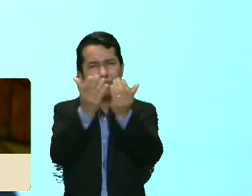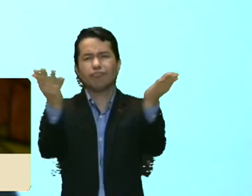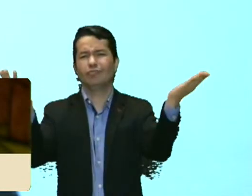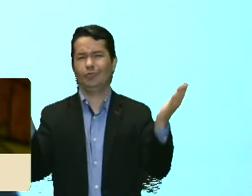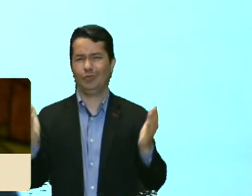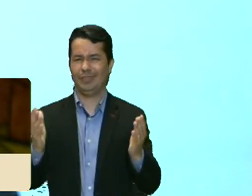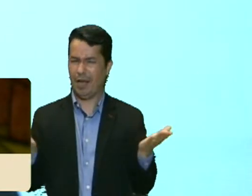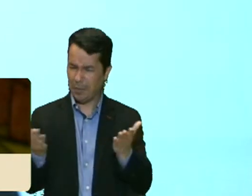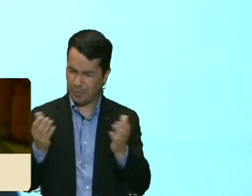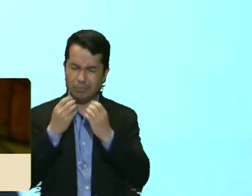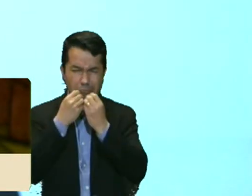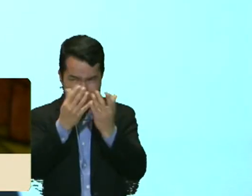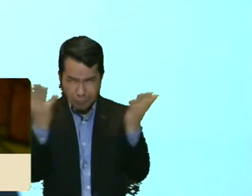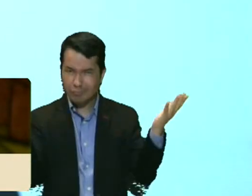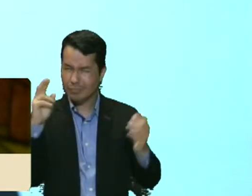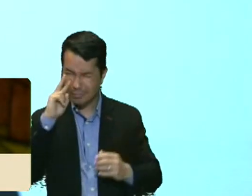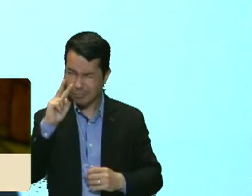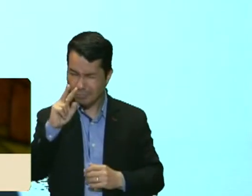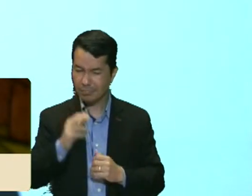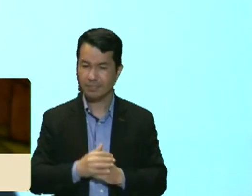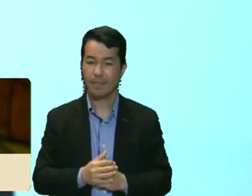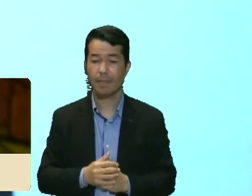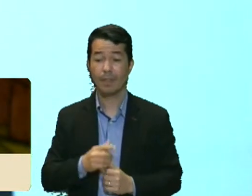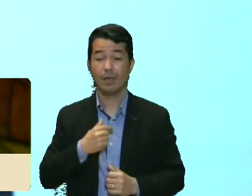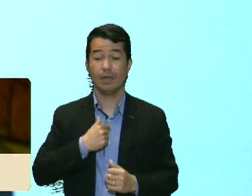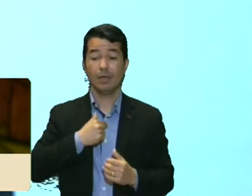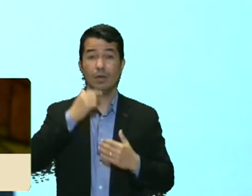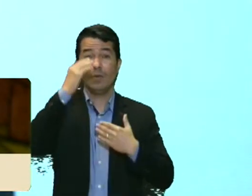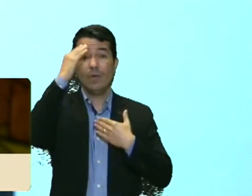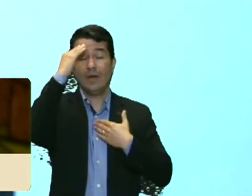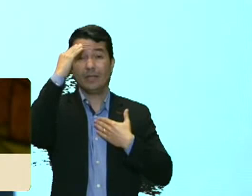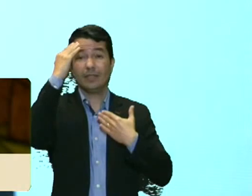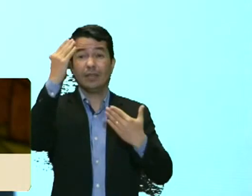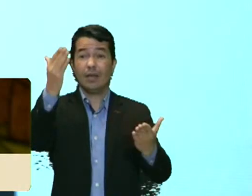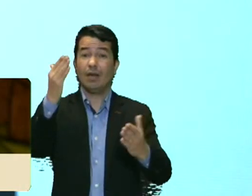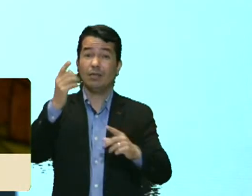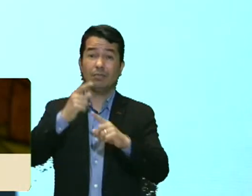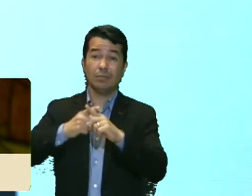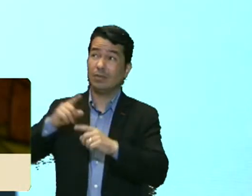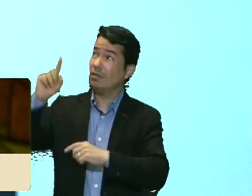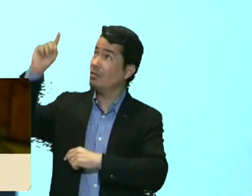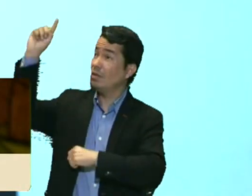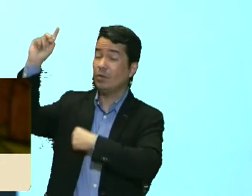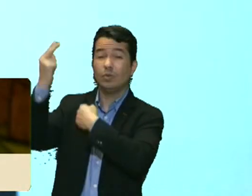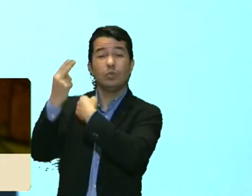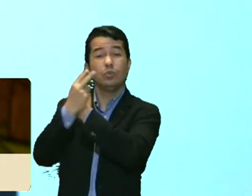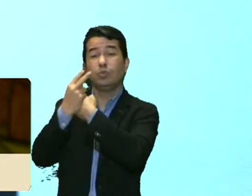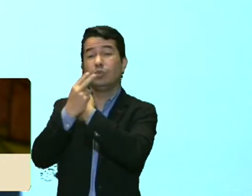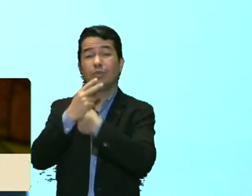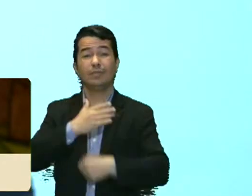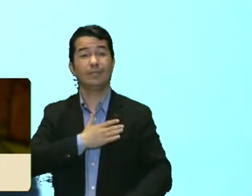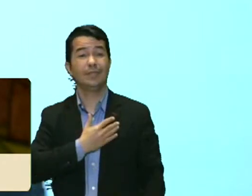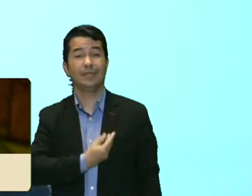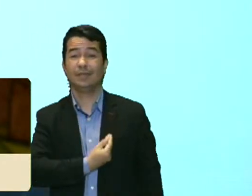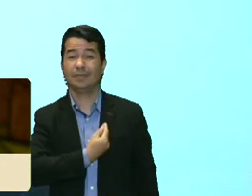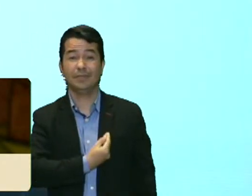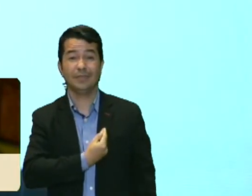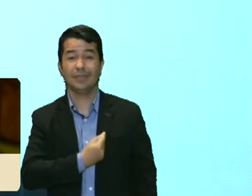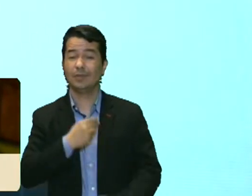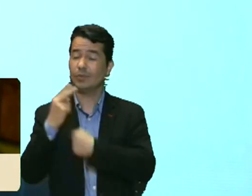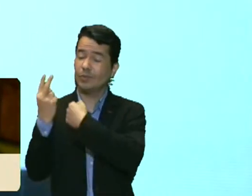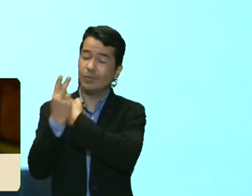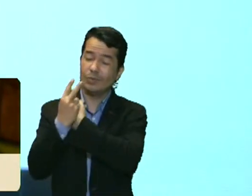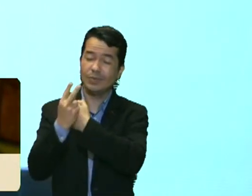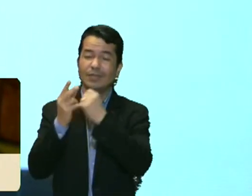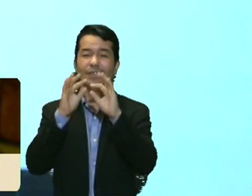Olha só. Sou grata pelo cuidado de Deus em todo o tempo. Ele tem cuidado de mim e de toda a minha família.